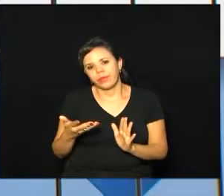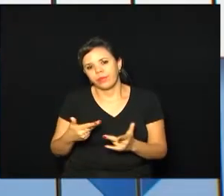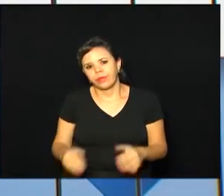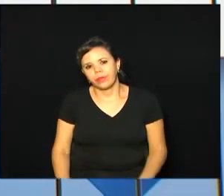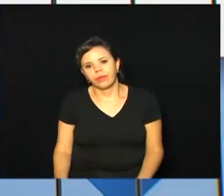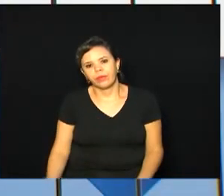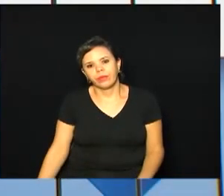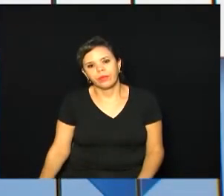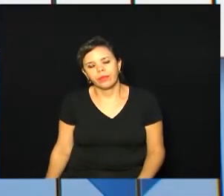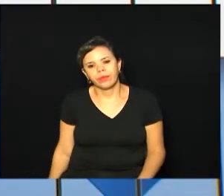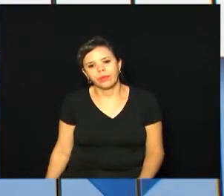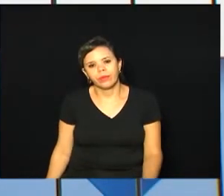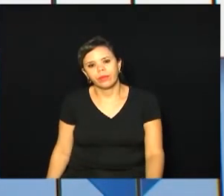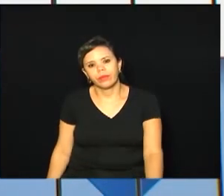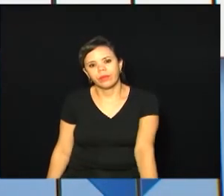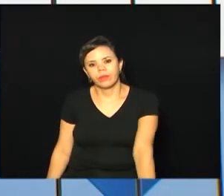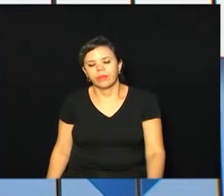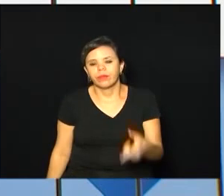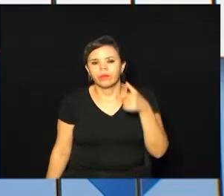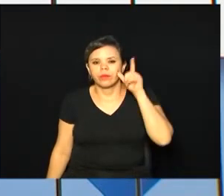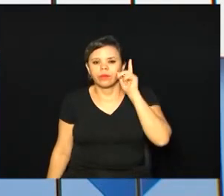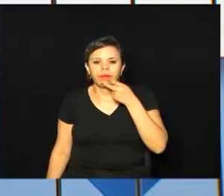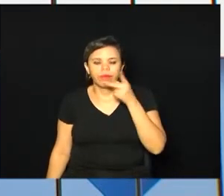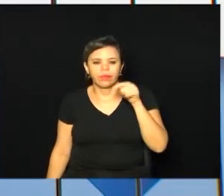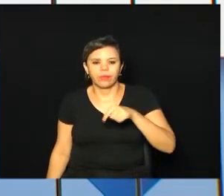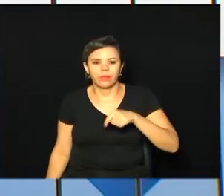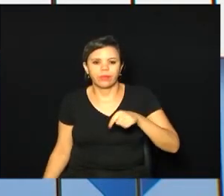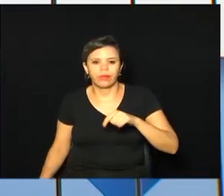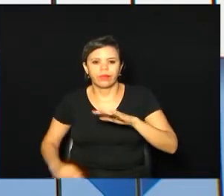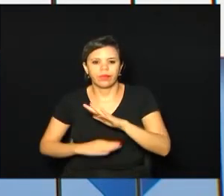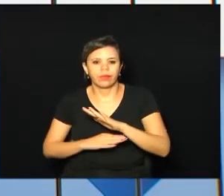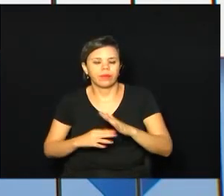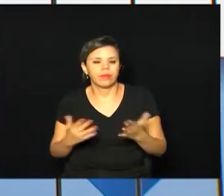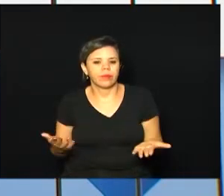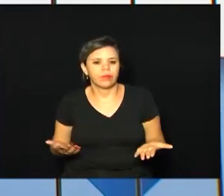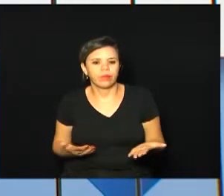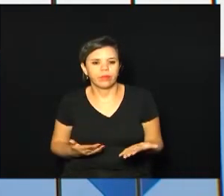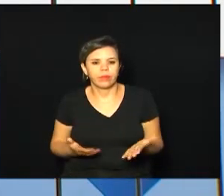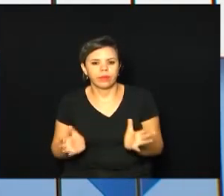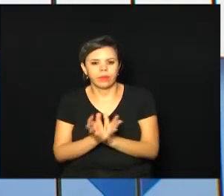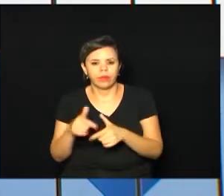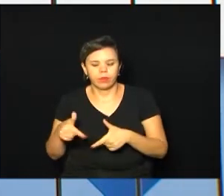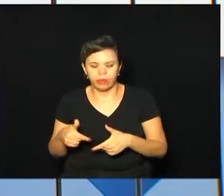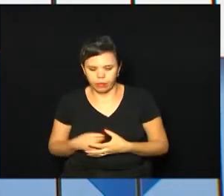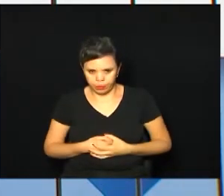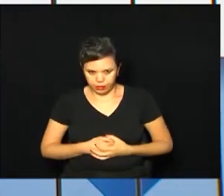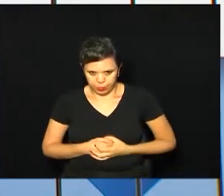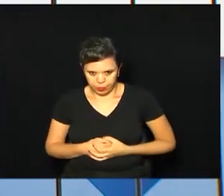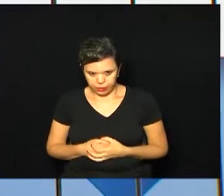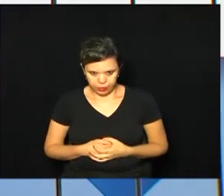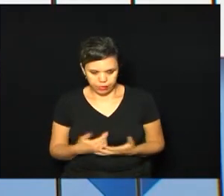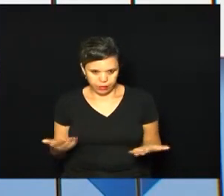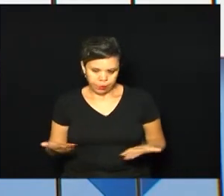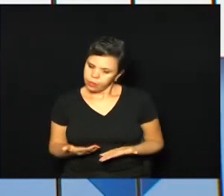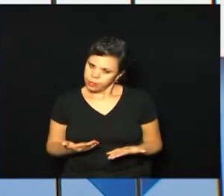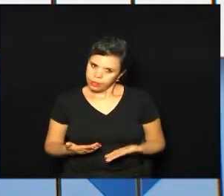formas. E olha, ontem a gente falou aqui no Notícias do Legislativo sobre o trabalho das comissões permanentes. Hoje